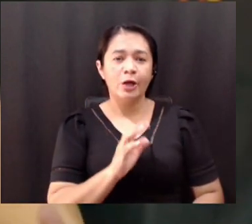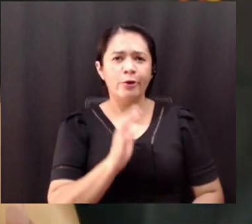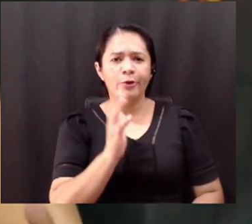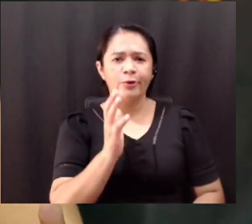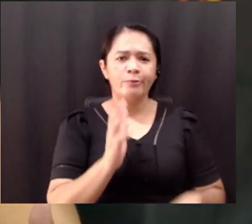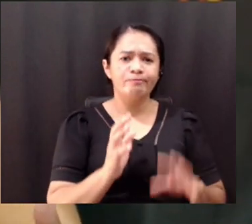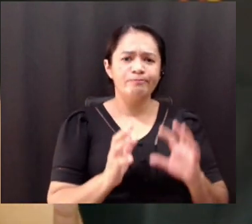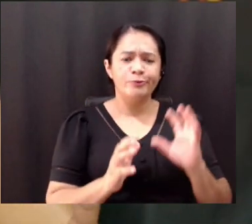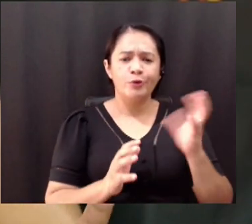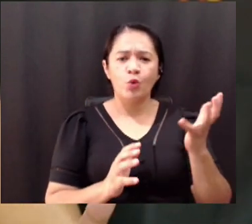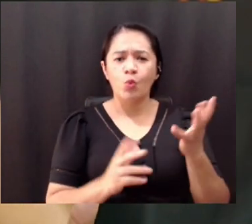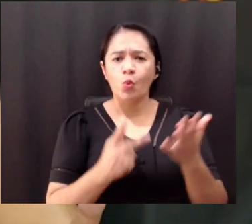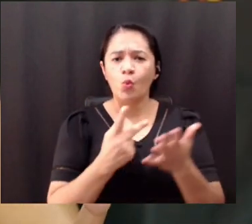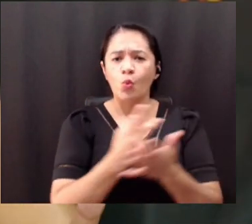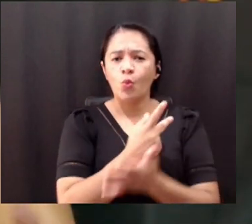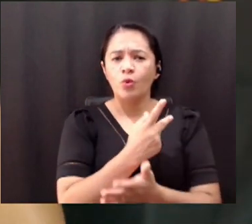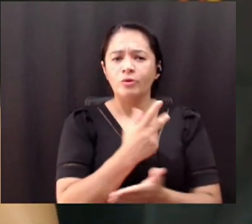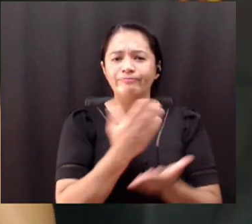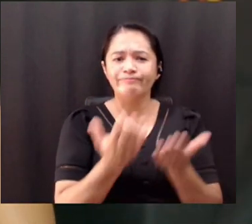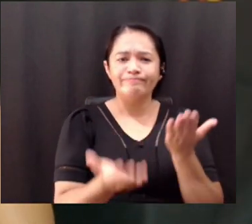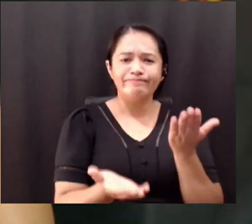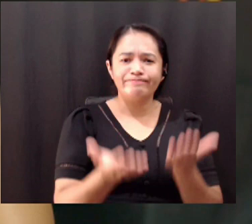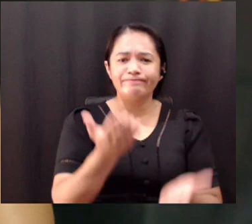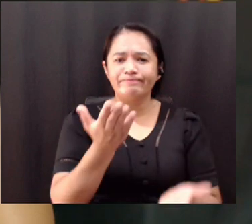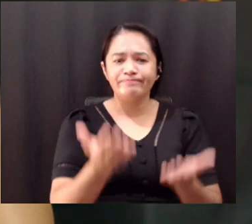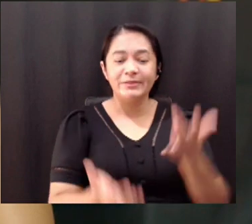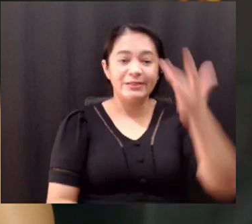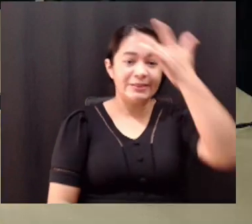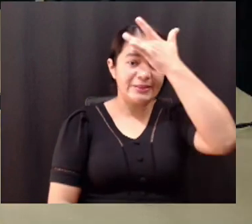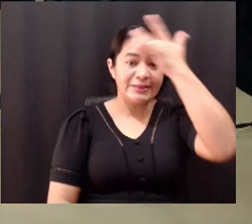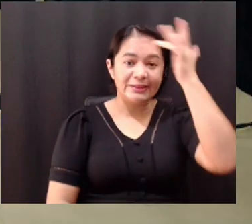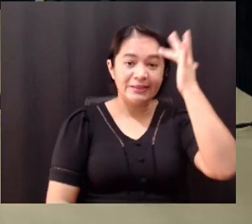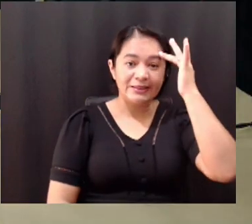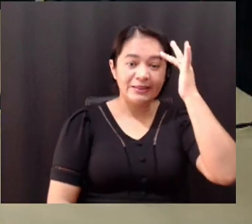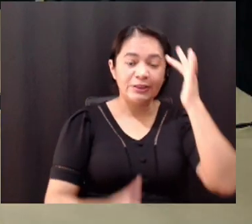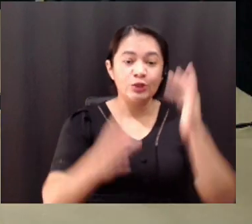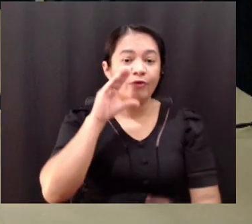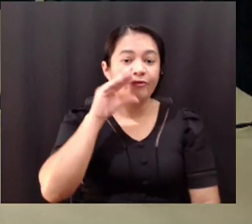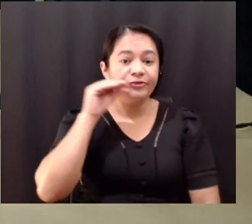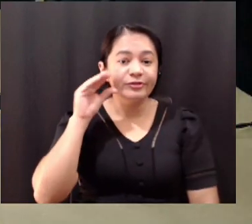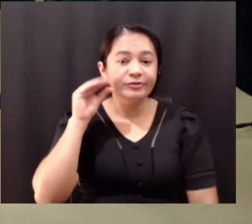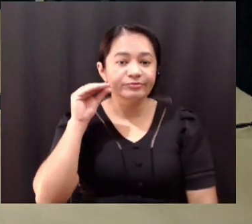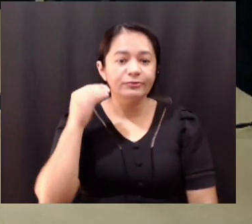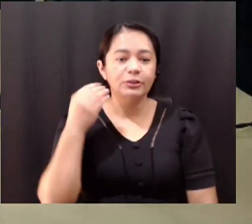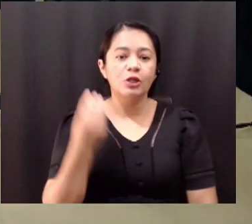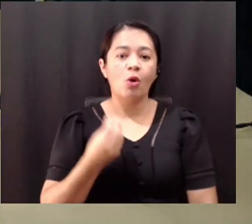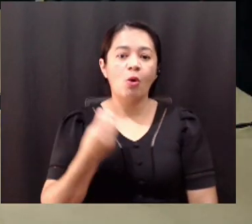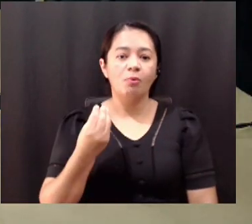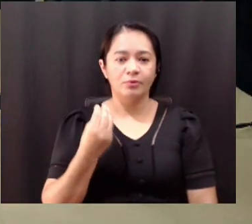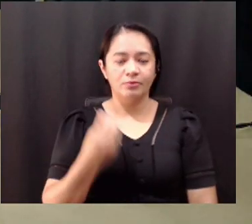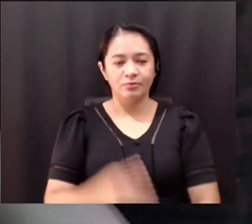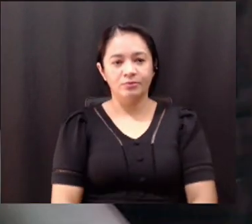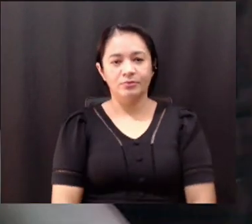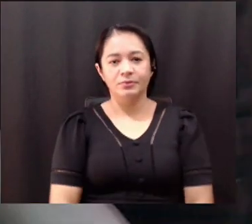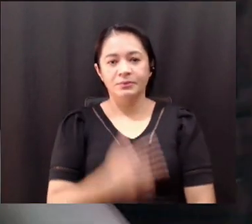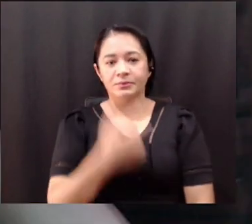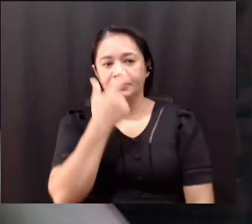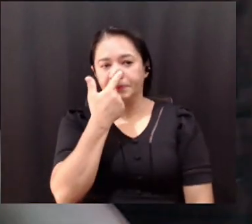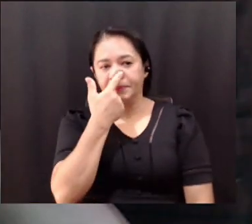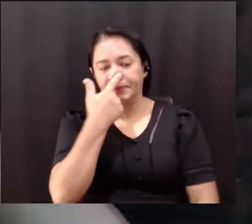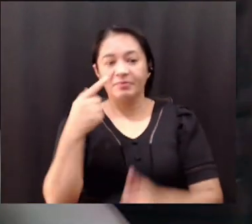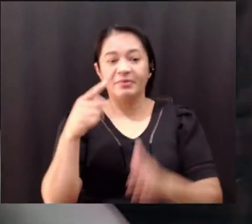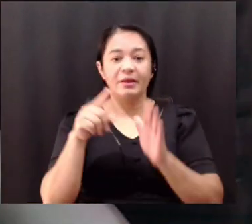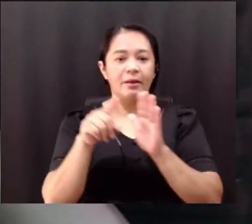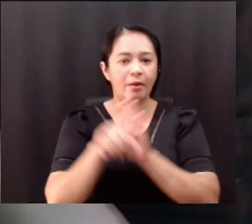um desequilíbrio na saúde mental do trabalhador? Olha, Rúbia, essa é uma pergunta